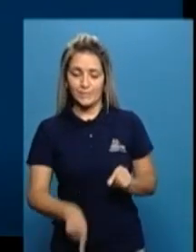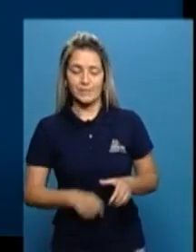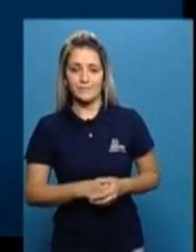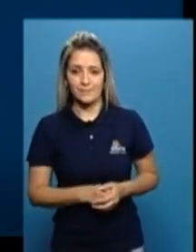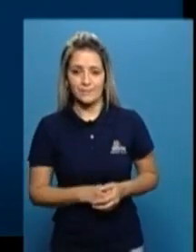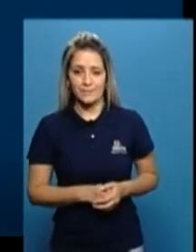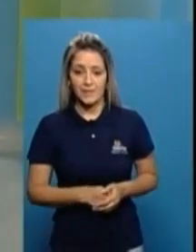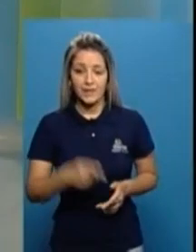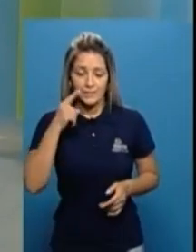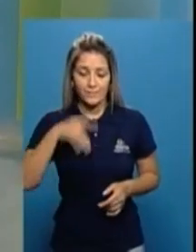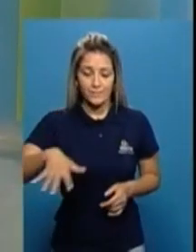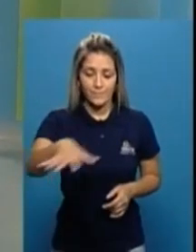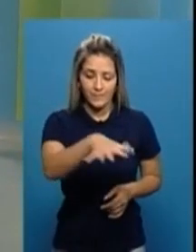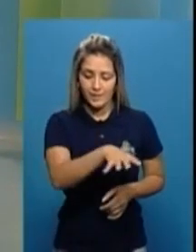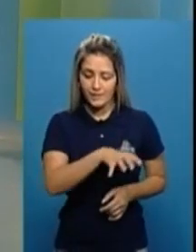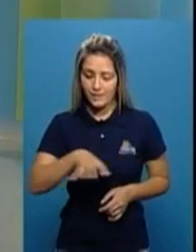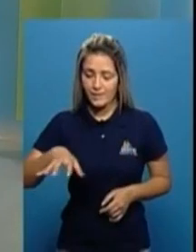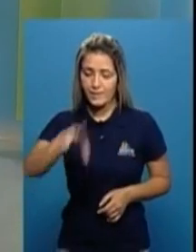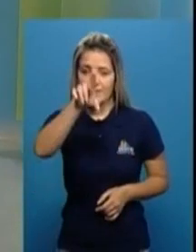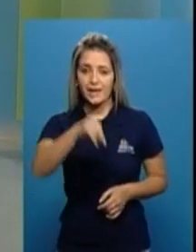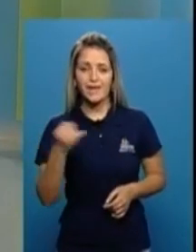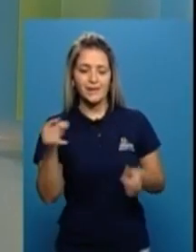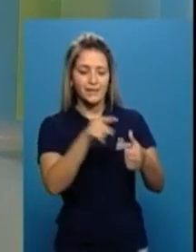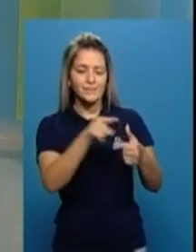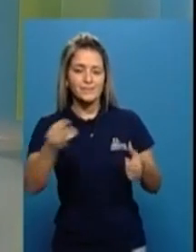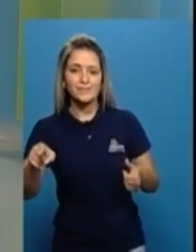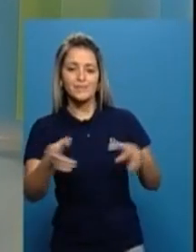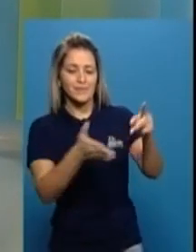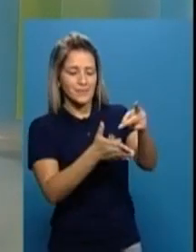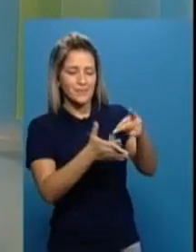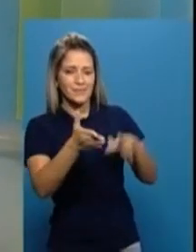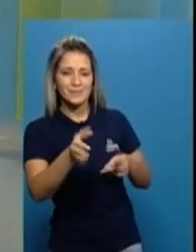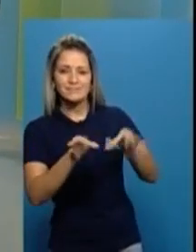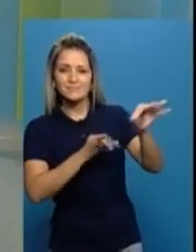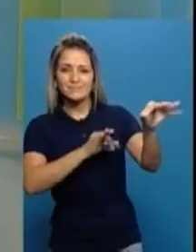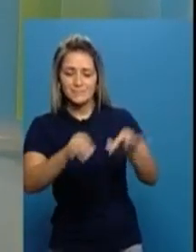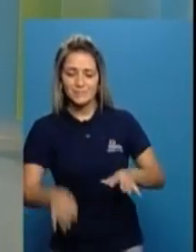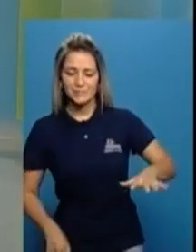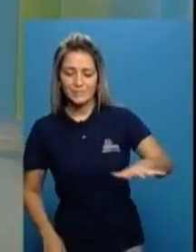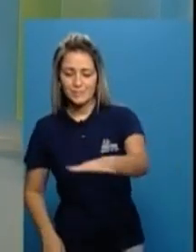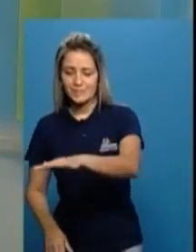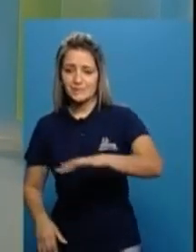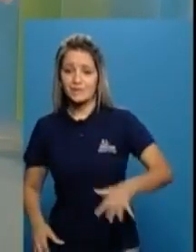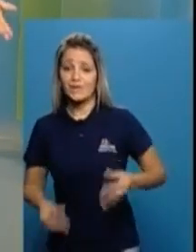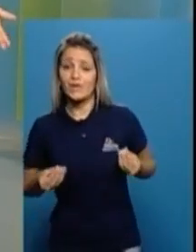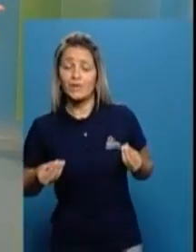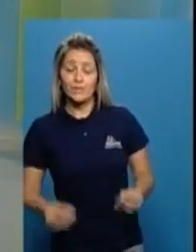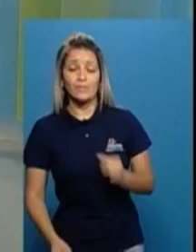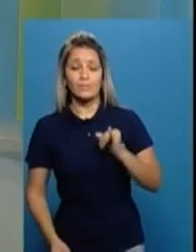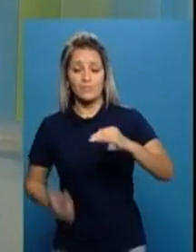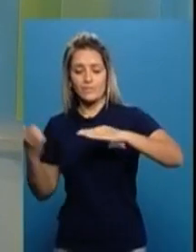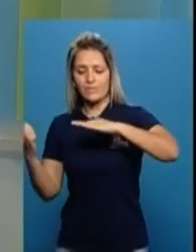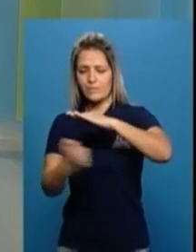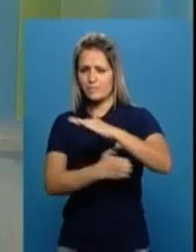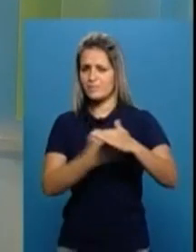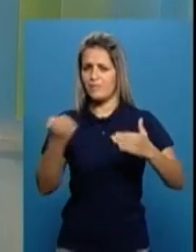importante para o layout o planejamento de um arranjo físico, né? Sendo uma empresa grande